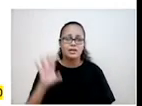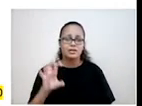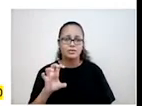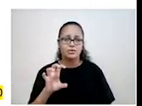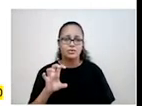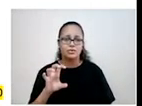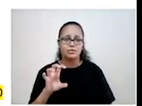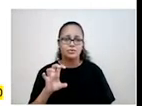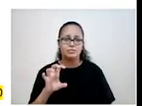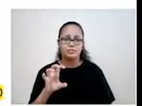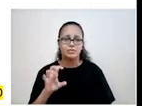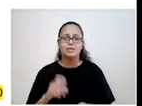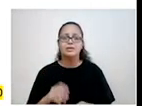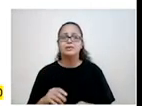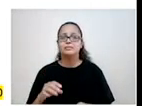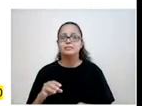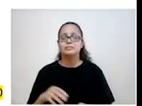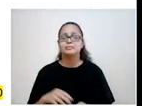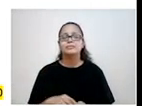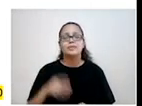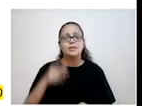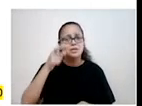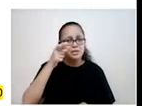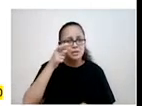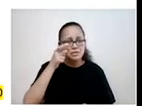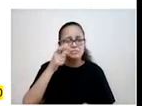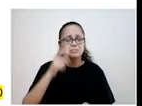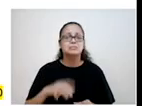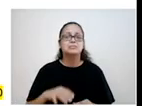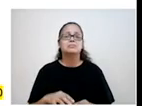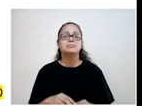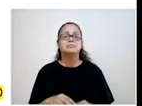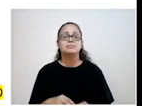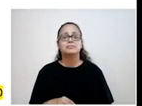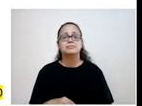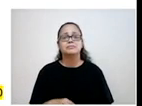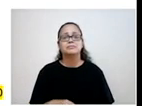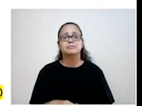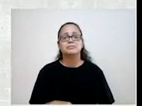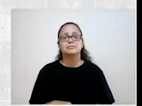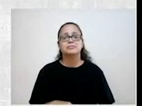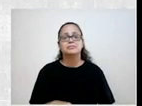admiradores de todo o continente e dando uma fama muito maior a Michelangelo.